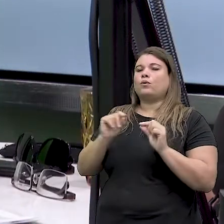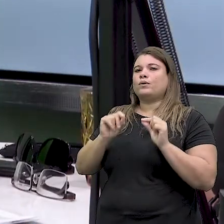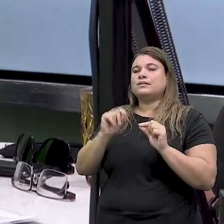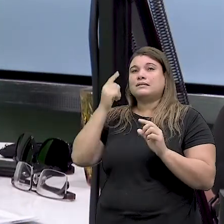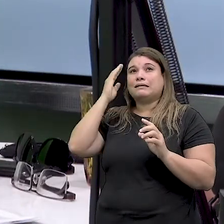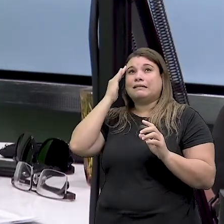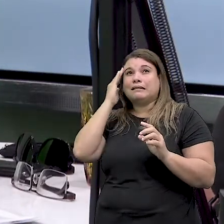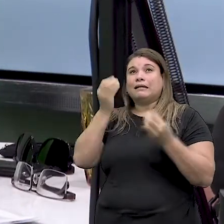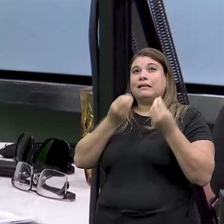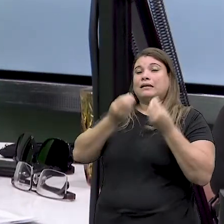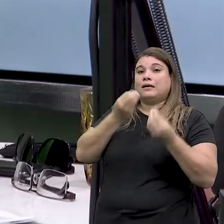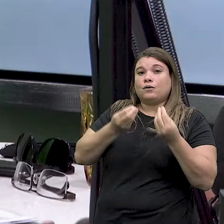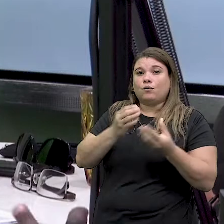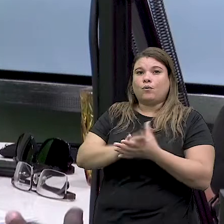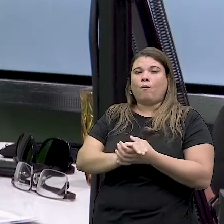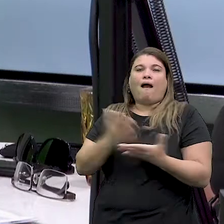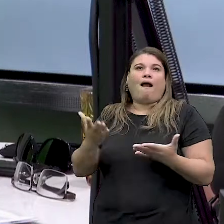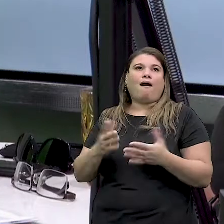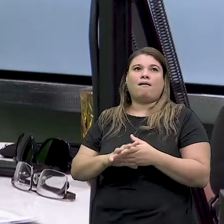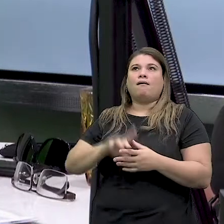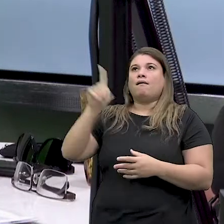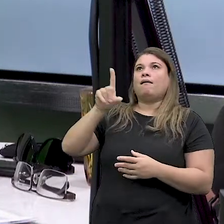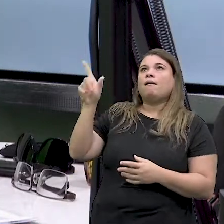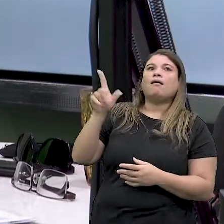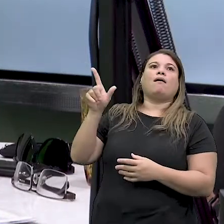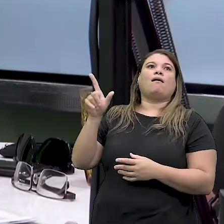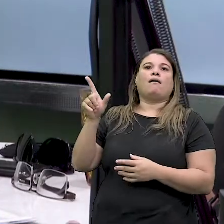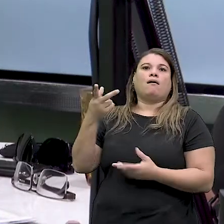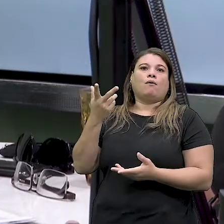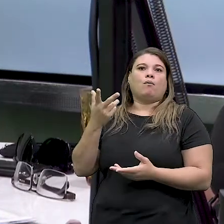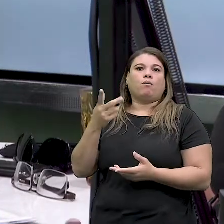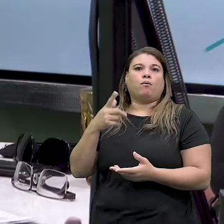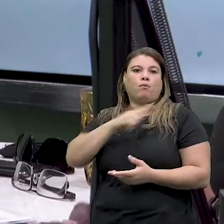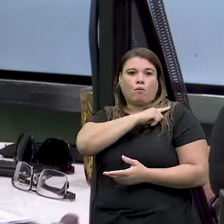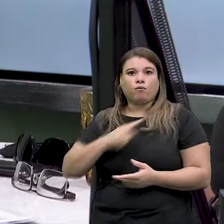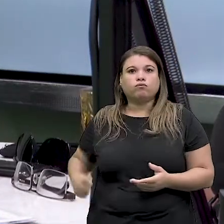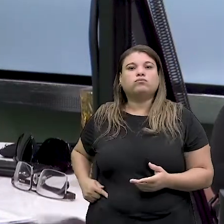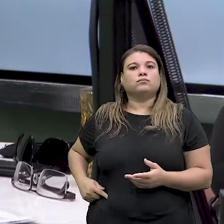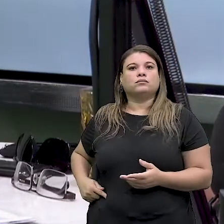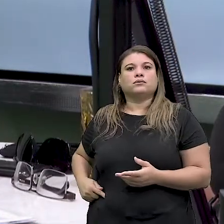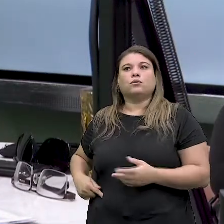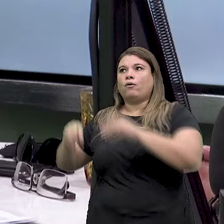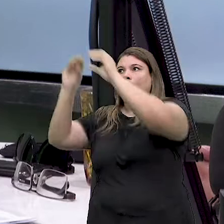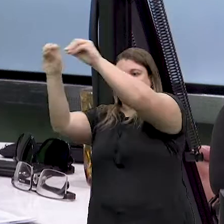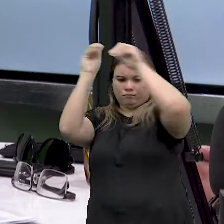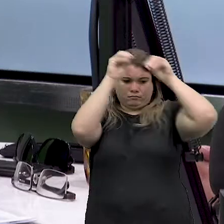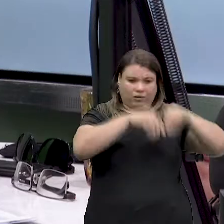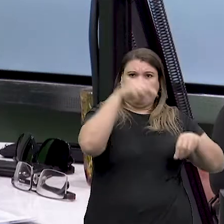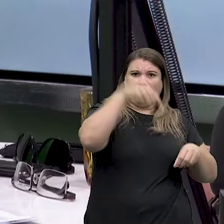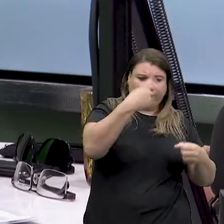não ocorre, ninguém traz empresa. A empresa vem em função de você ter no seu território, tá?